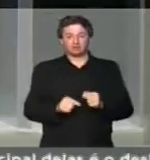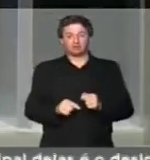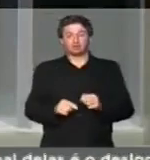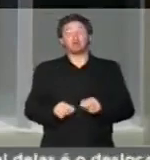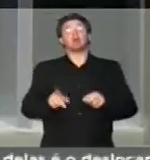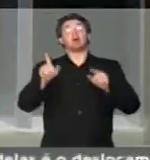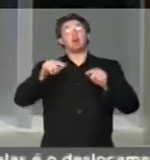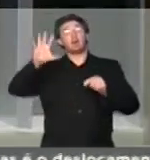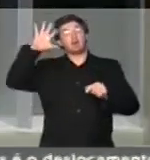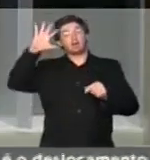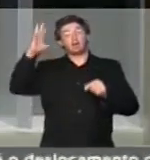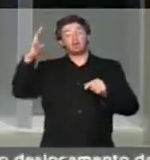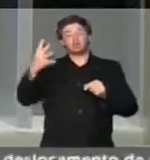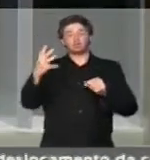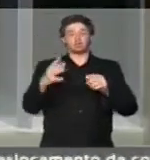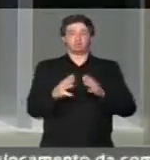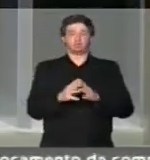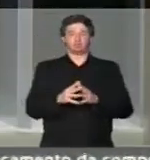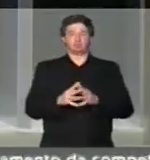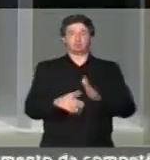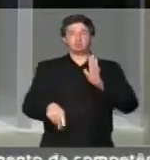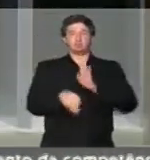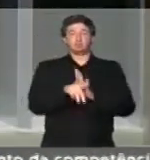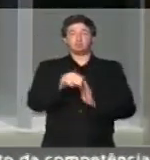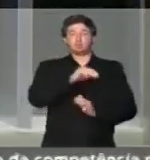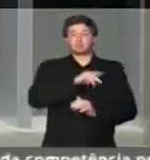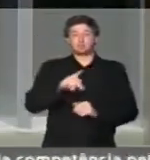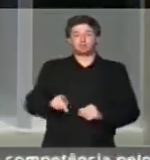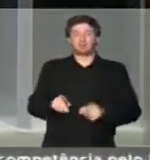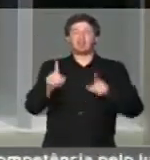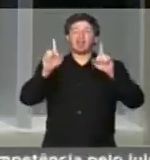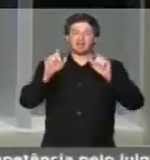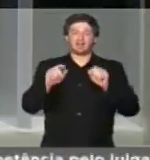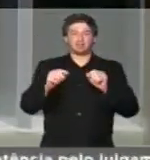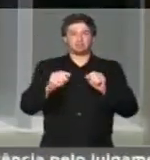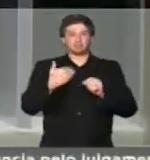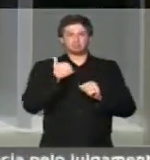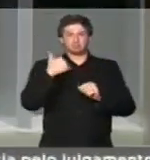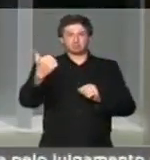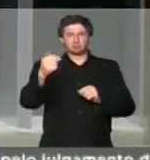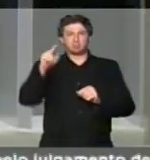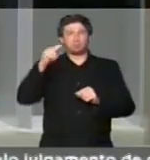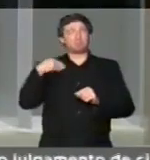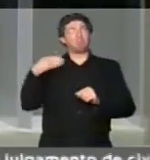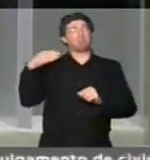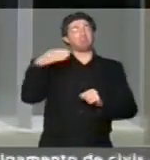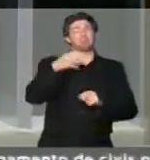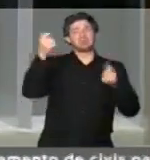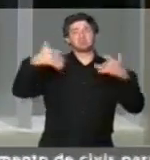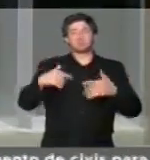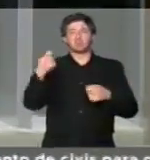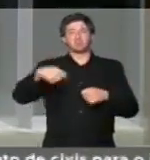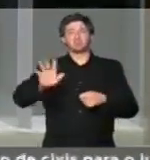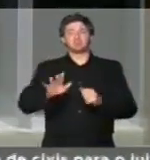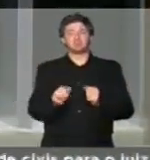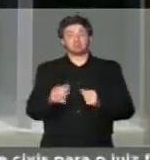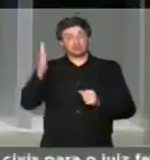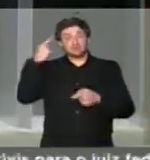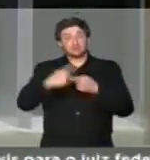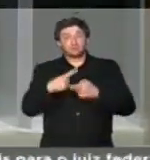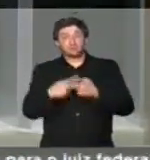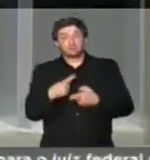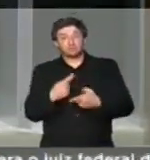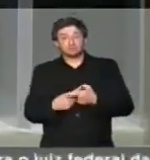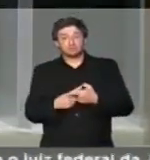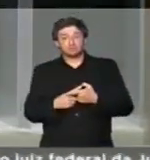foi resolvida pelo Ministério Público que aliás jamais nos chamou até para expar e sabe por que